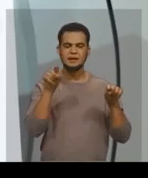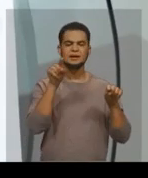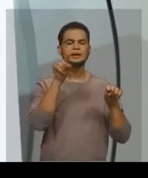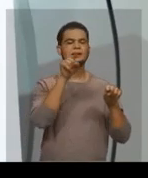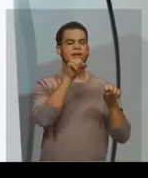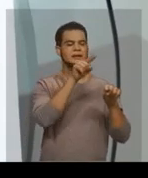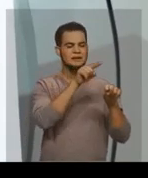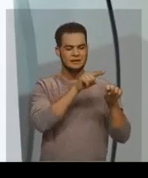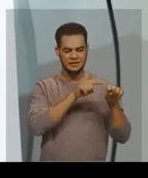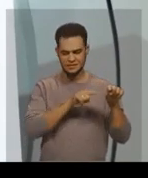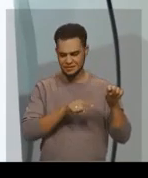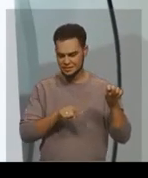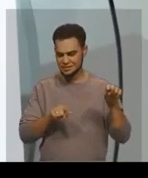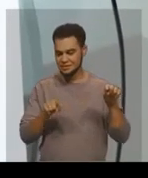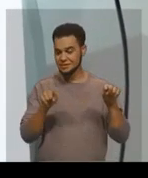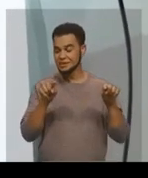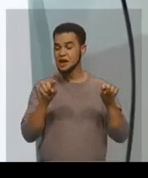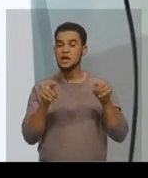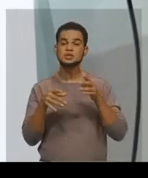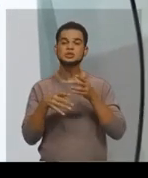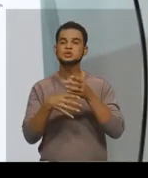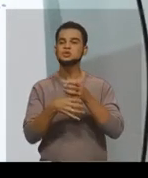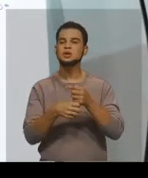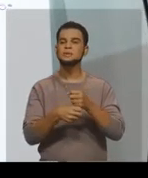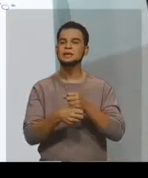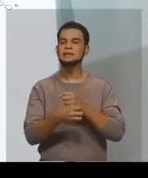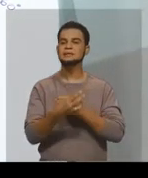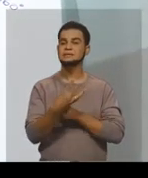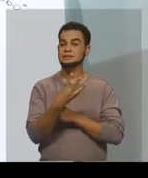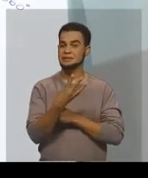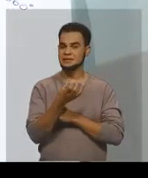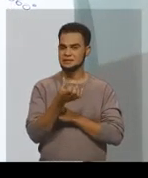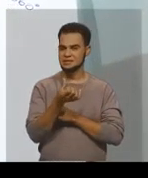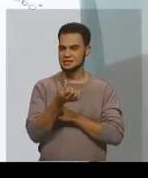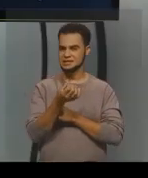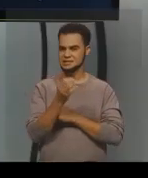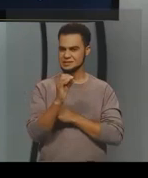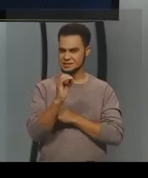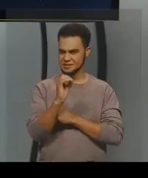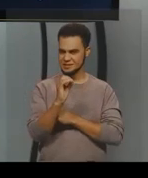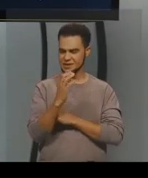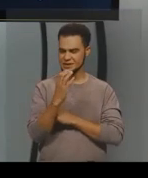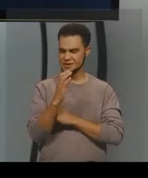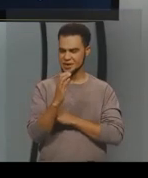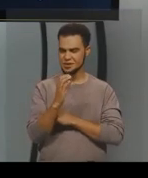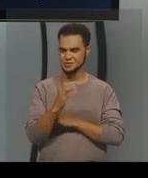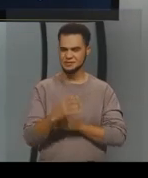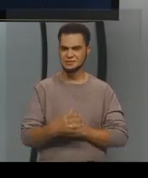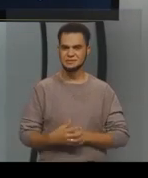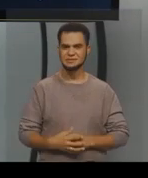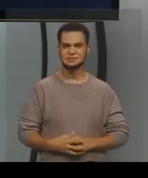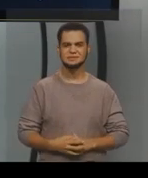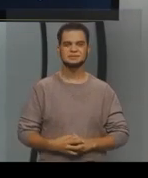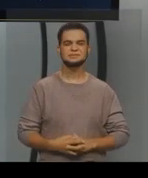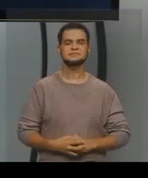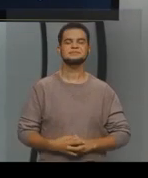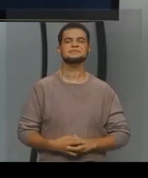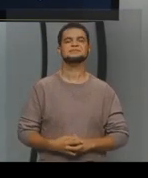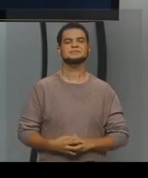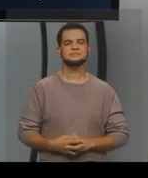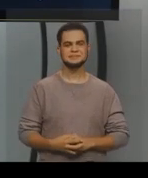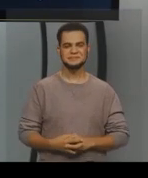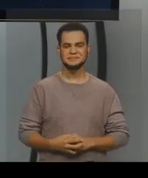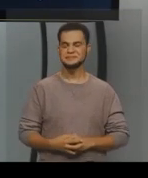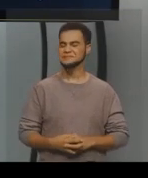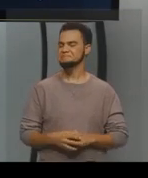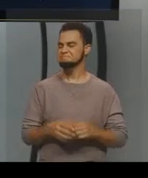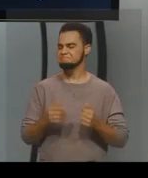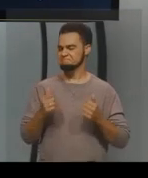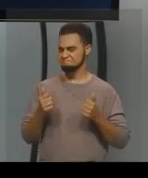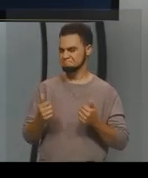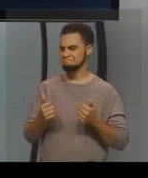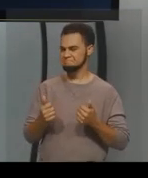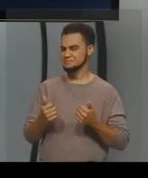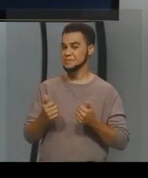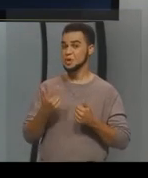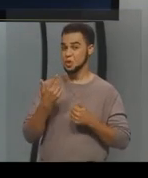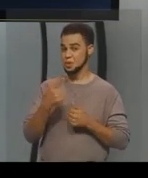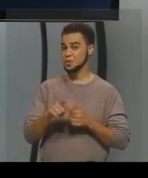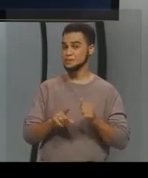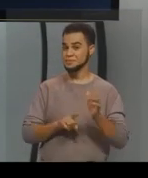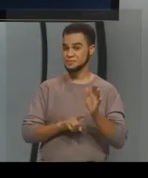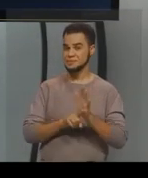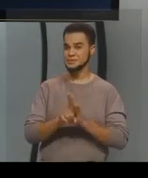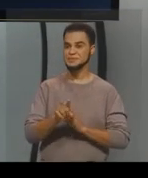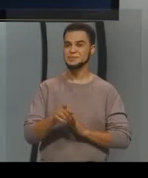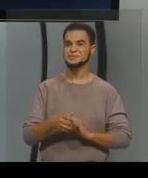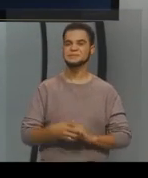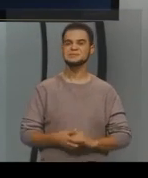de 360 graus. Ai, perfeito. Vamos para a próxima pergunta agora.